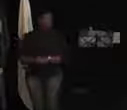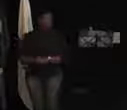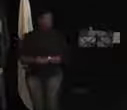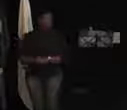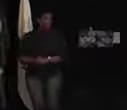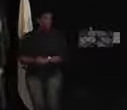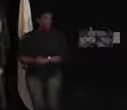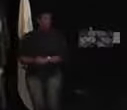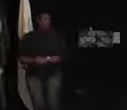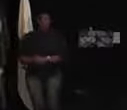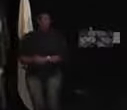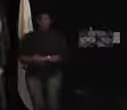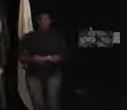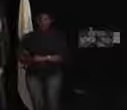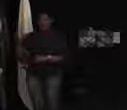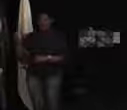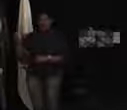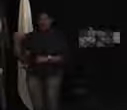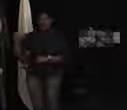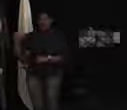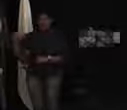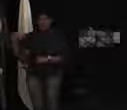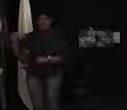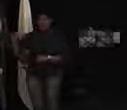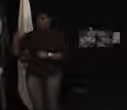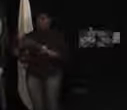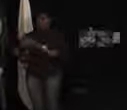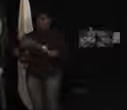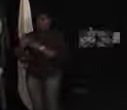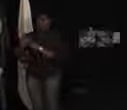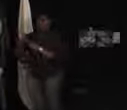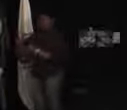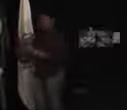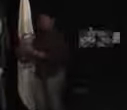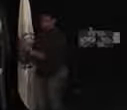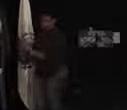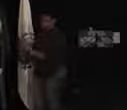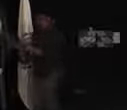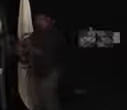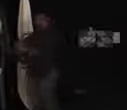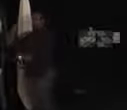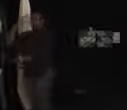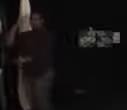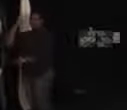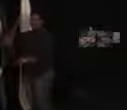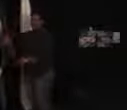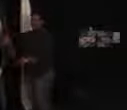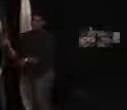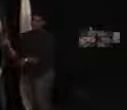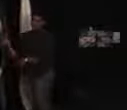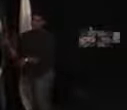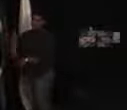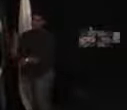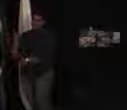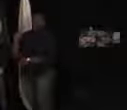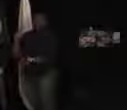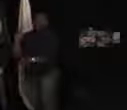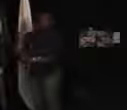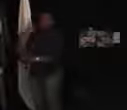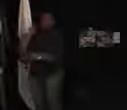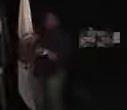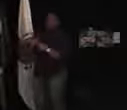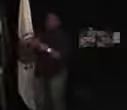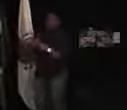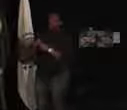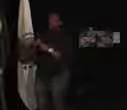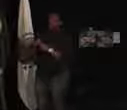O TDA, ele faz, primeiro acontece, depois ele pensa: e que eu fiz? Aí ele vai